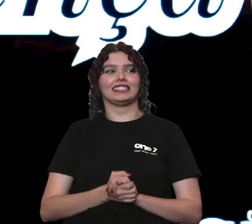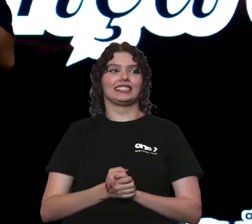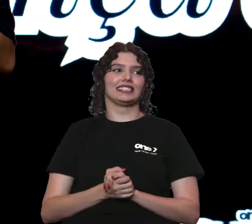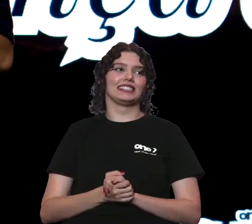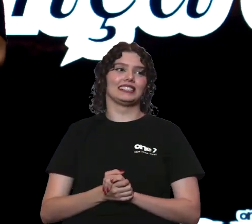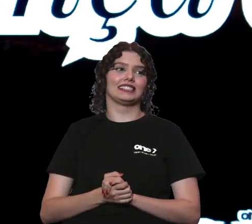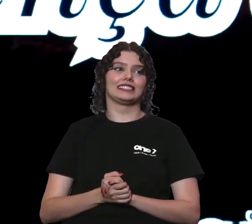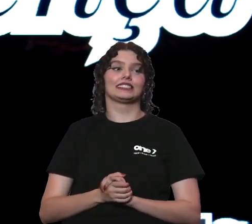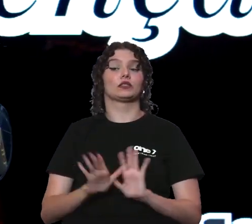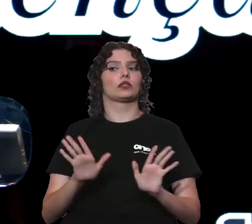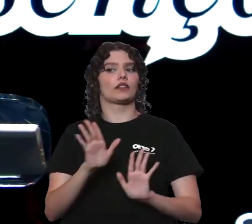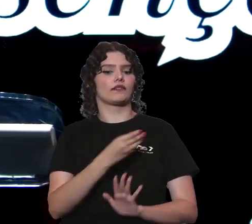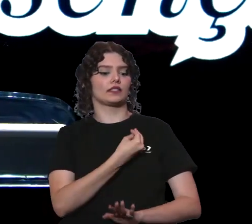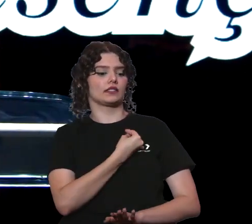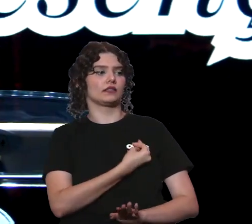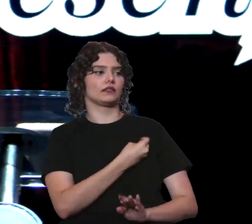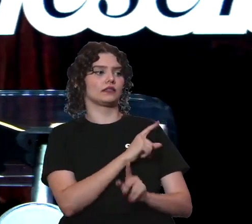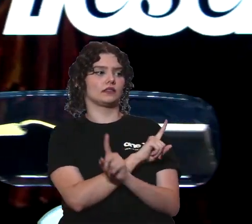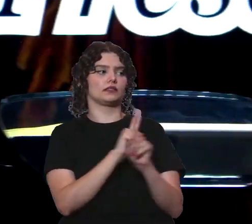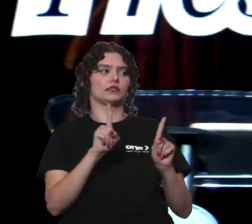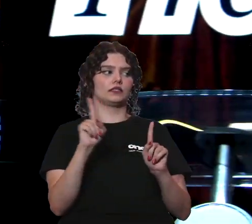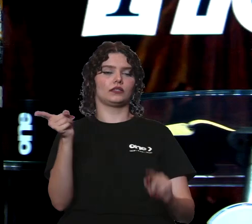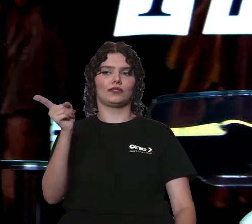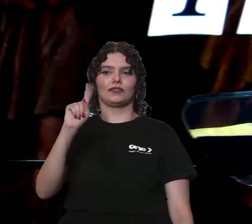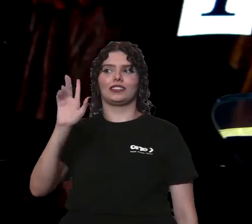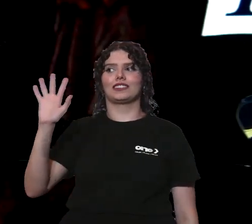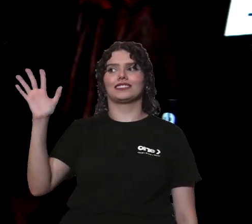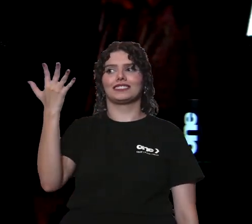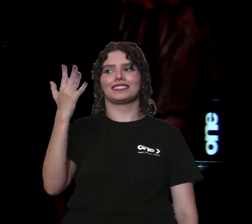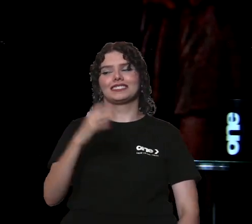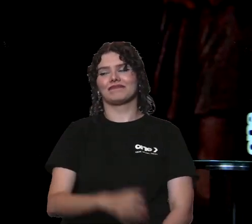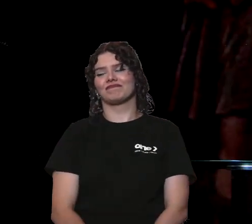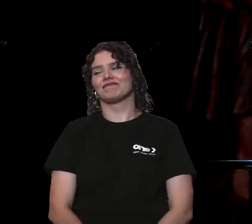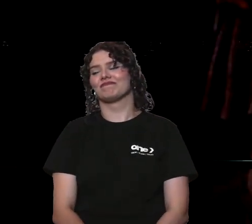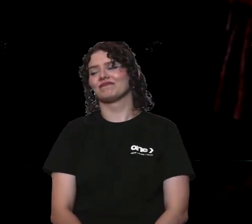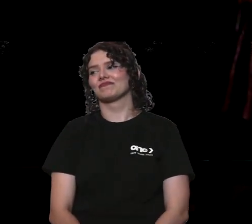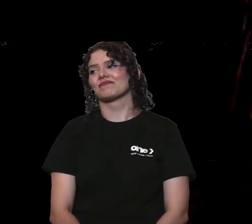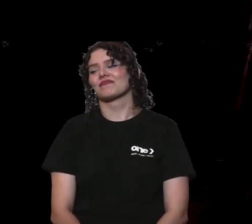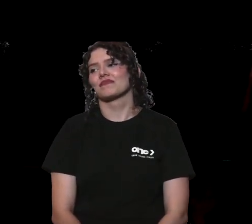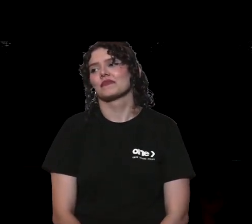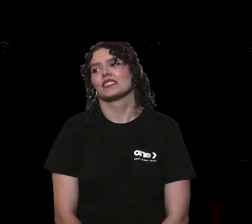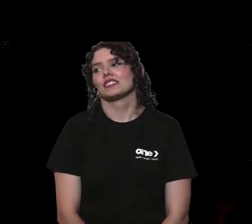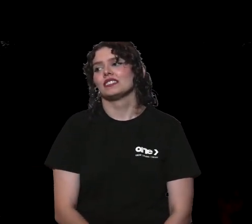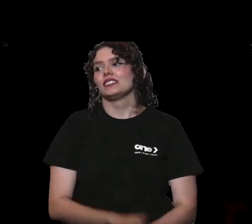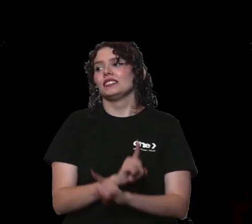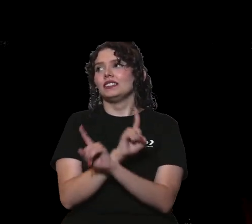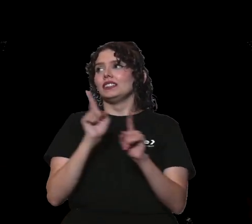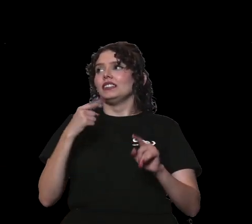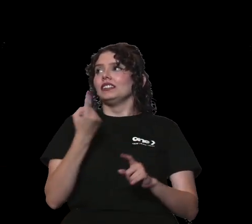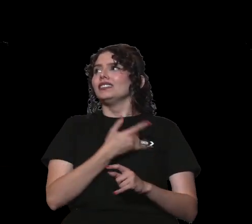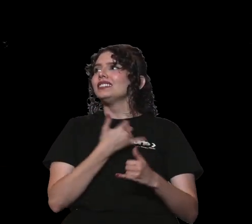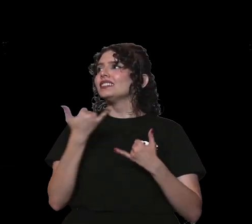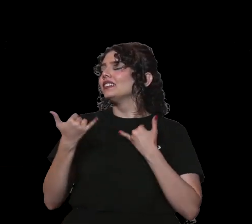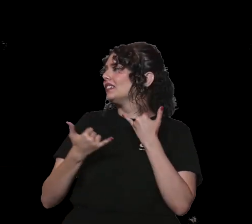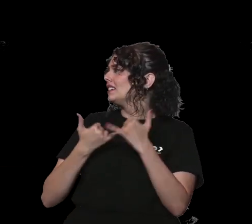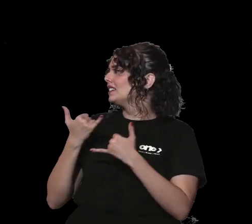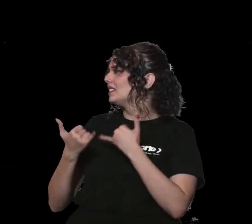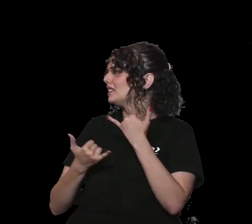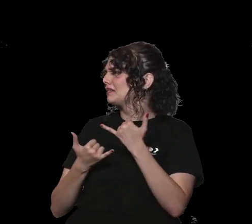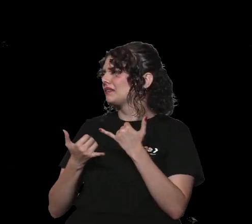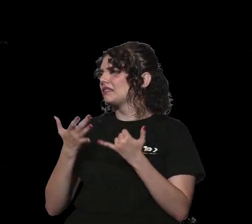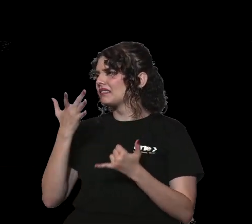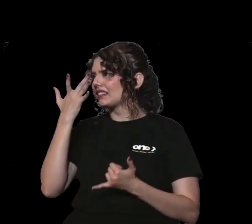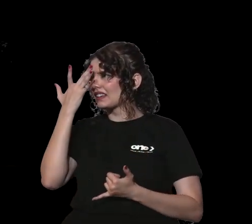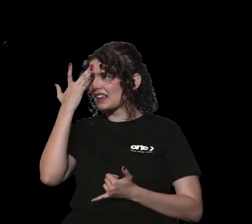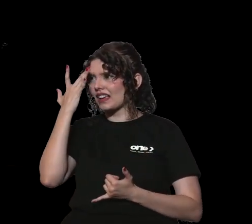vocês ainda, e não vai acontecer em nome de Jesus também. Mas A gente brinca com esse negócio de sogro e sogra, o sogro